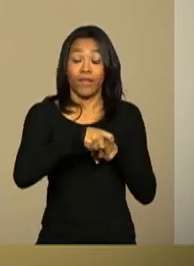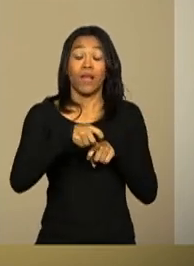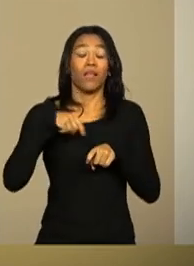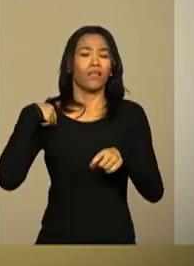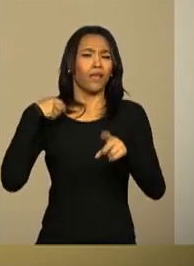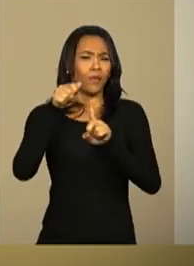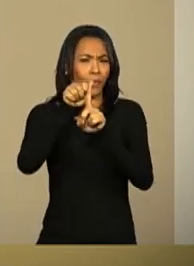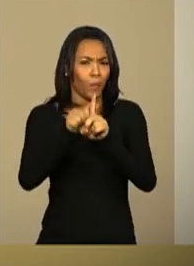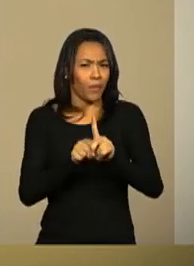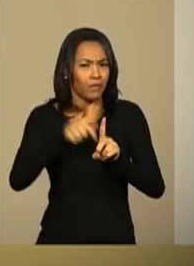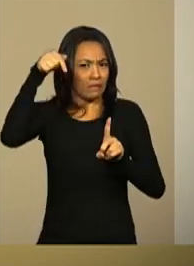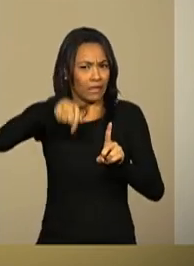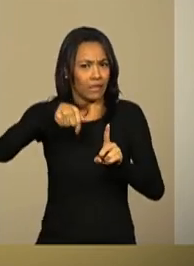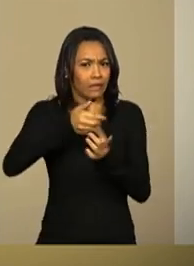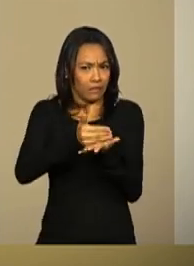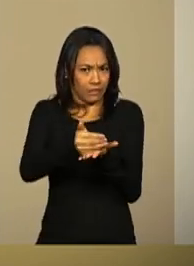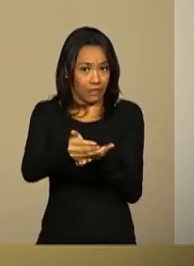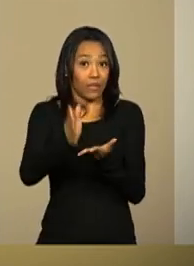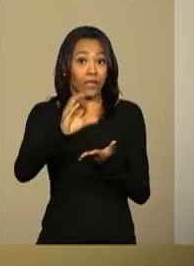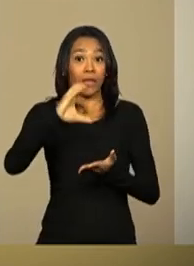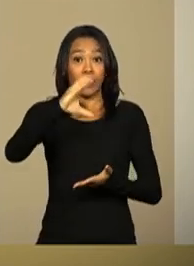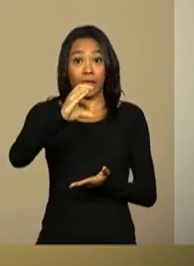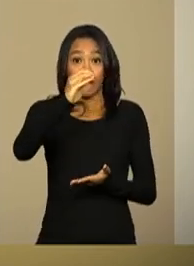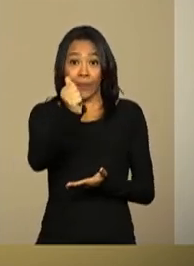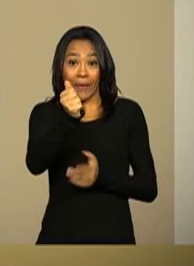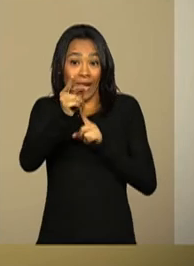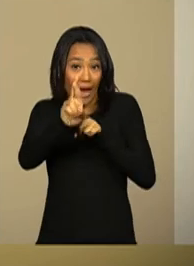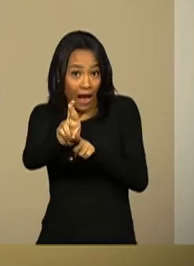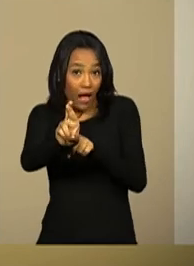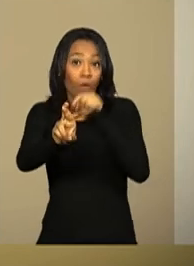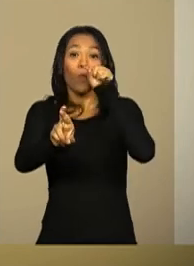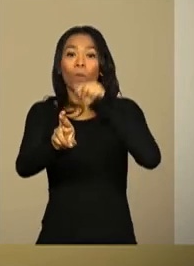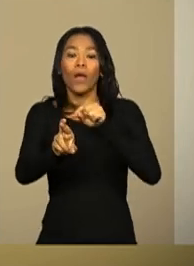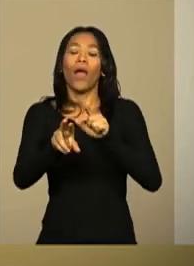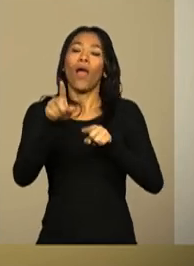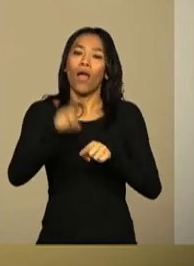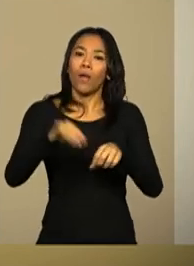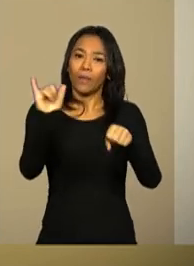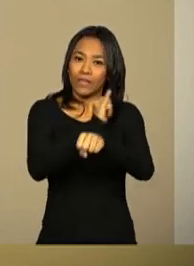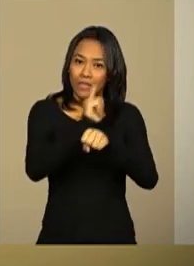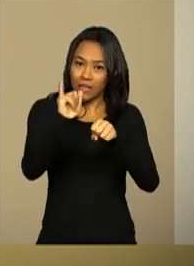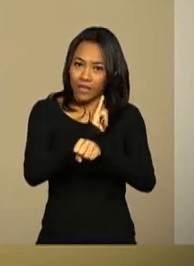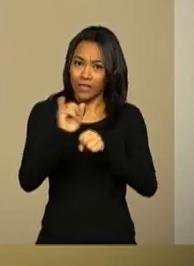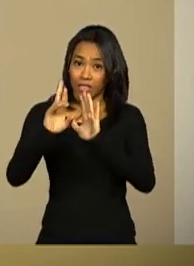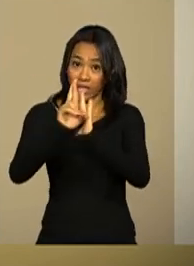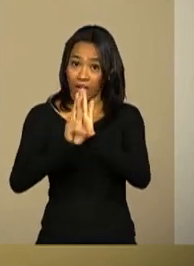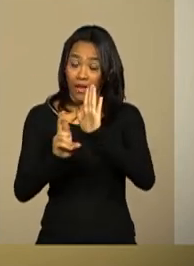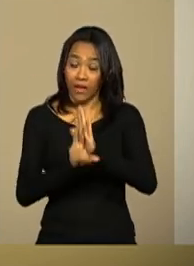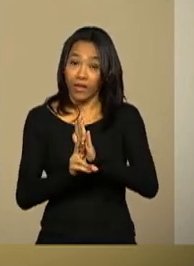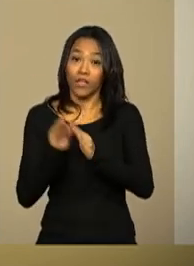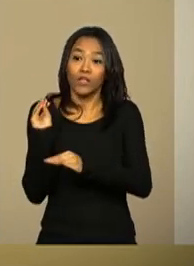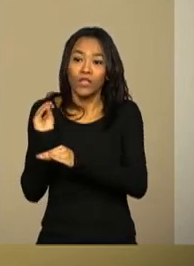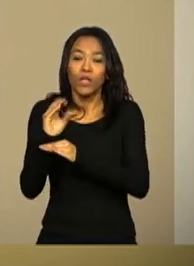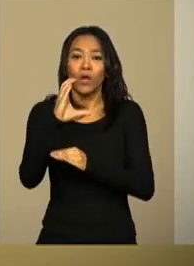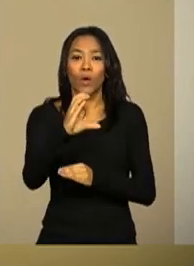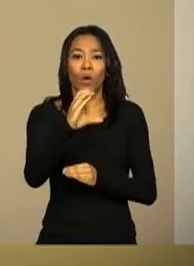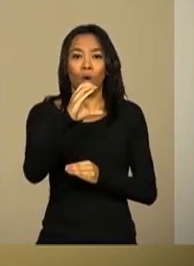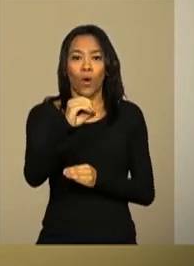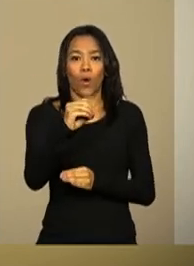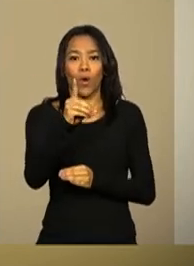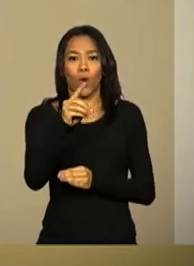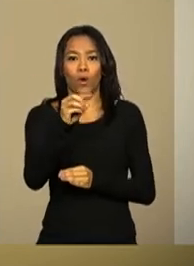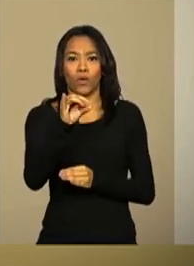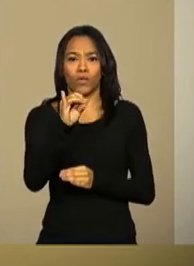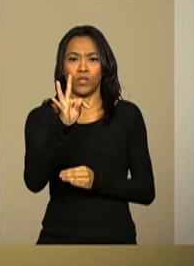início deste mês está em vigor o Car que é o mecanismo criado pelo novo código florestal que significa